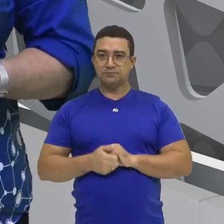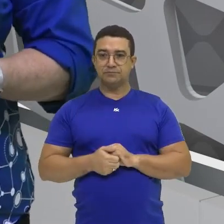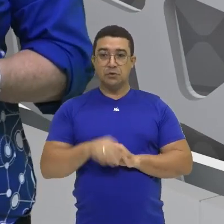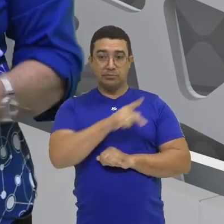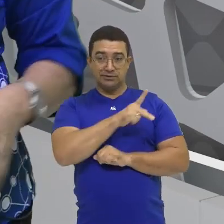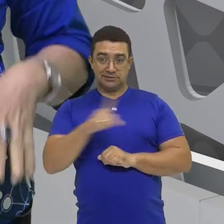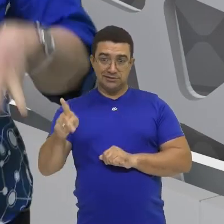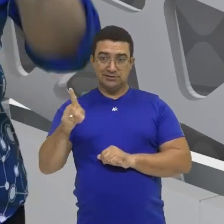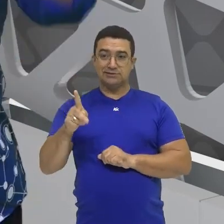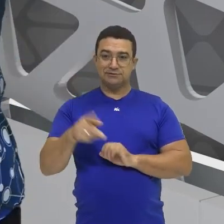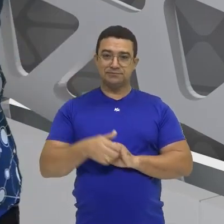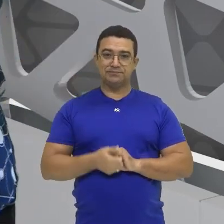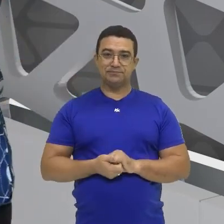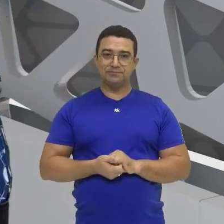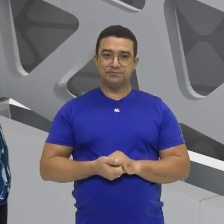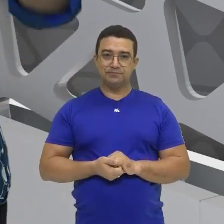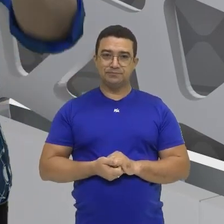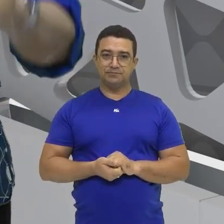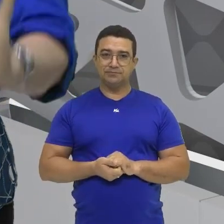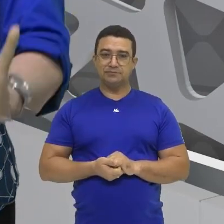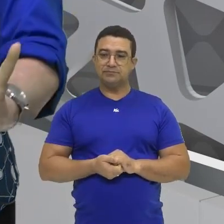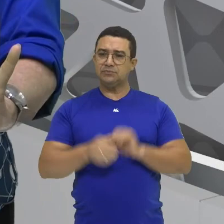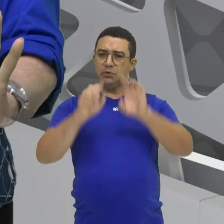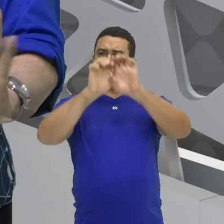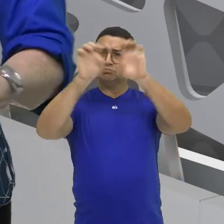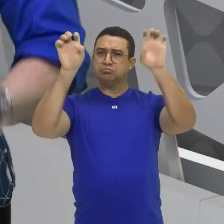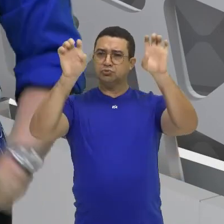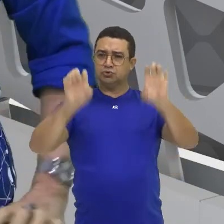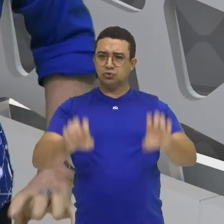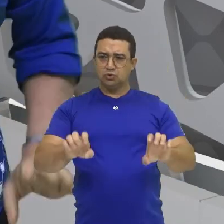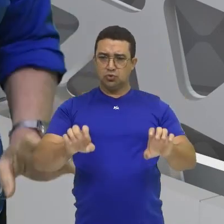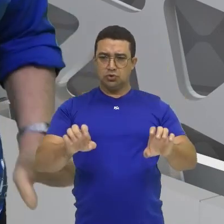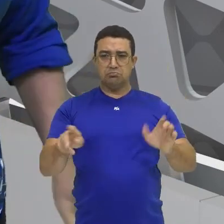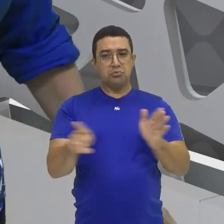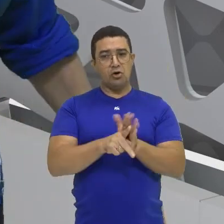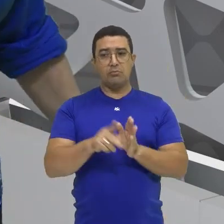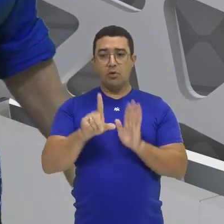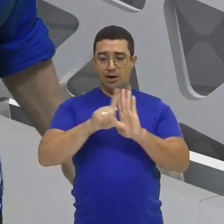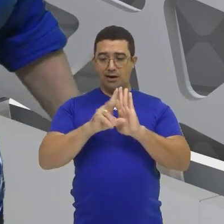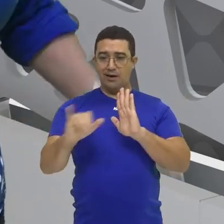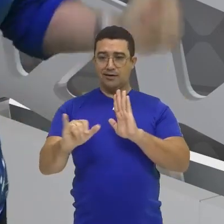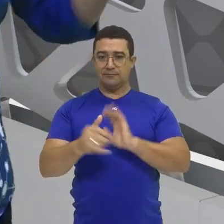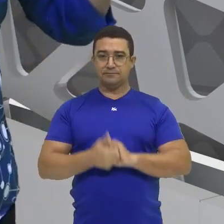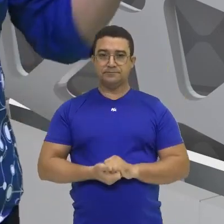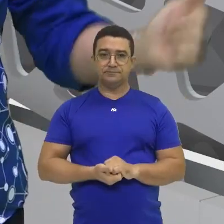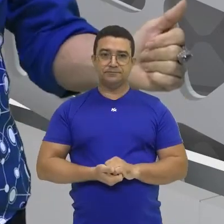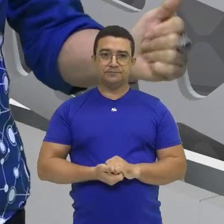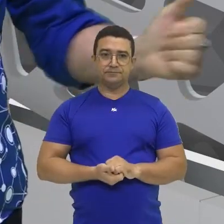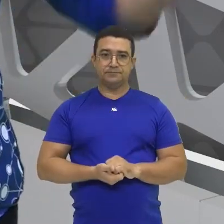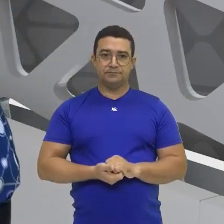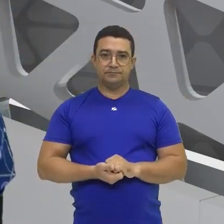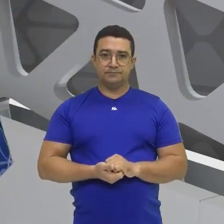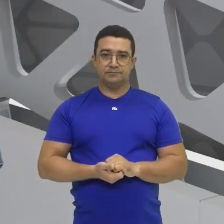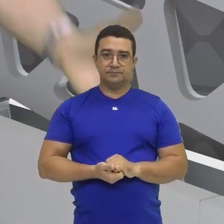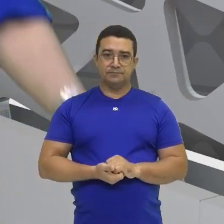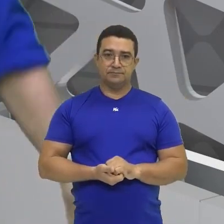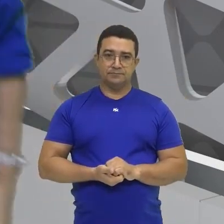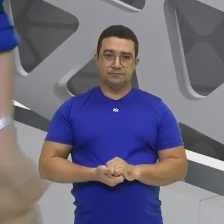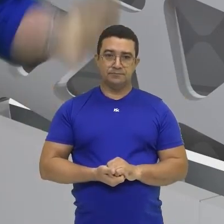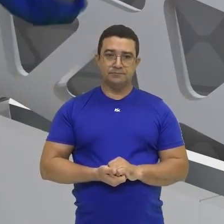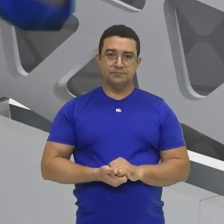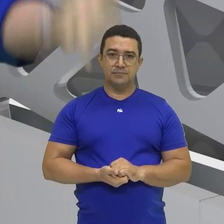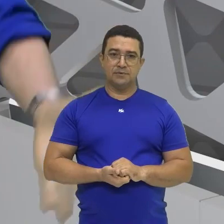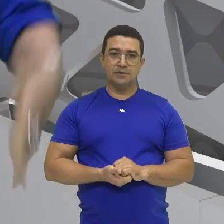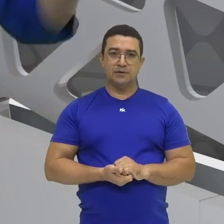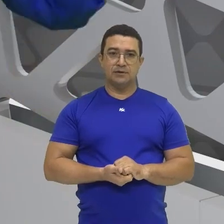Presidência da República. Então, você tem aí a estrutura de uma lei. Seguindo, aqui nós temos muito estudante protagonista que vai ser doutor,